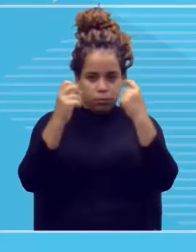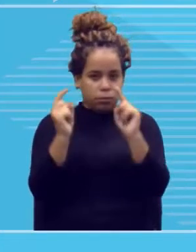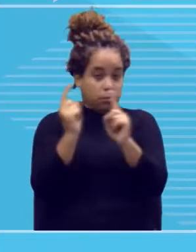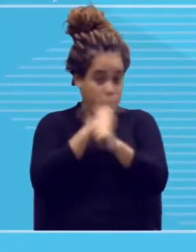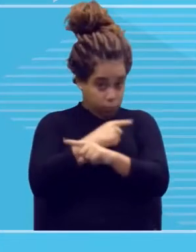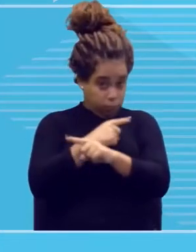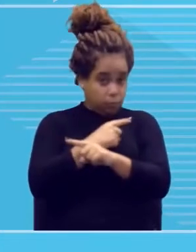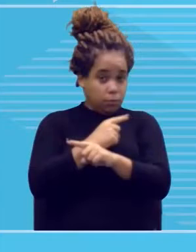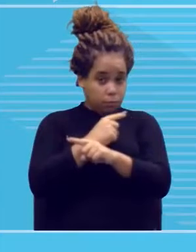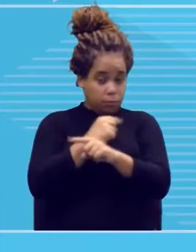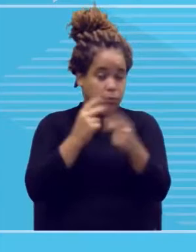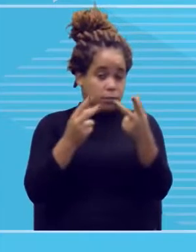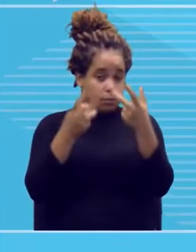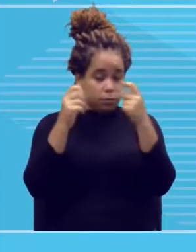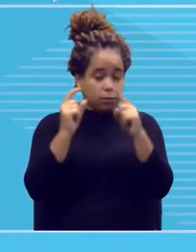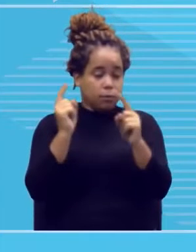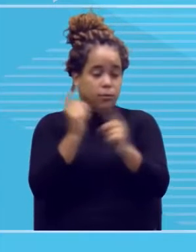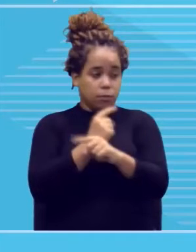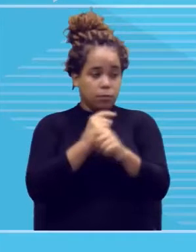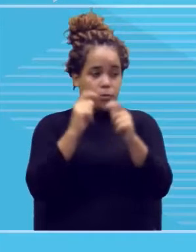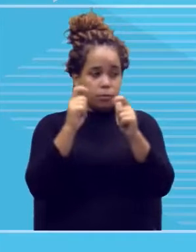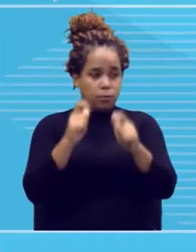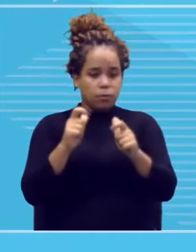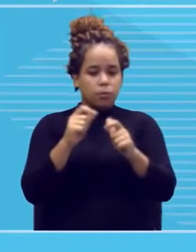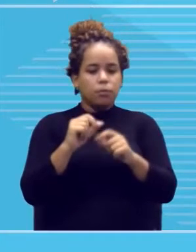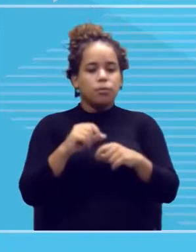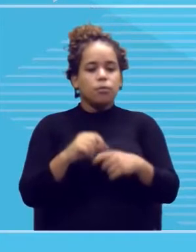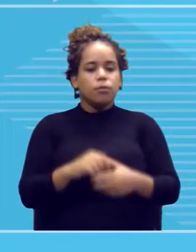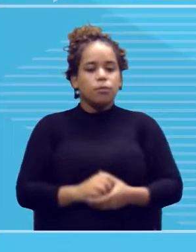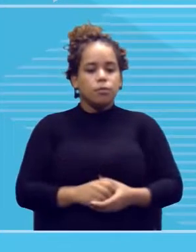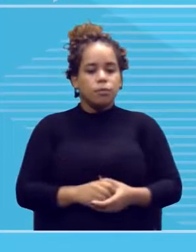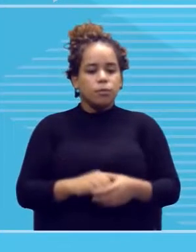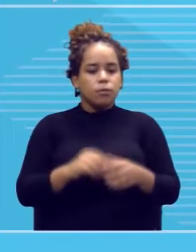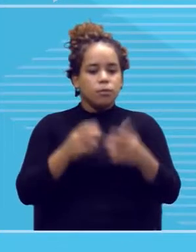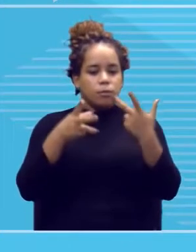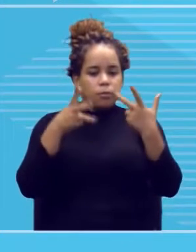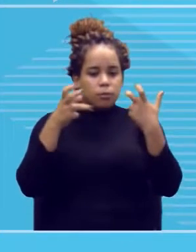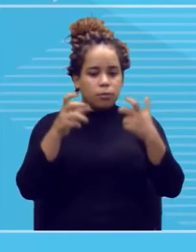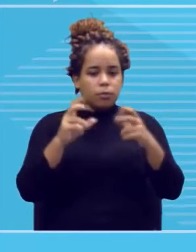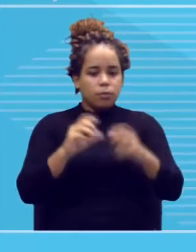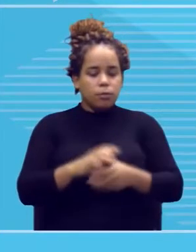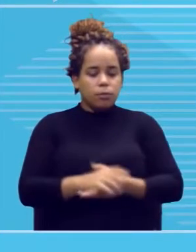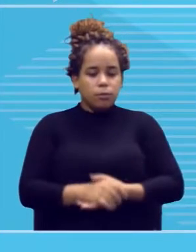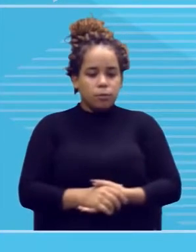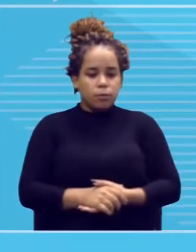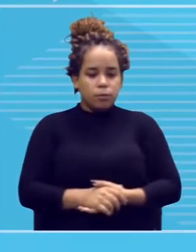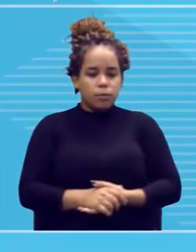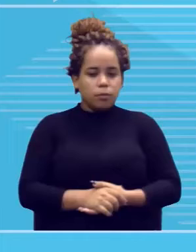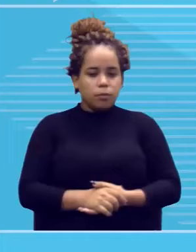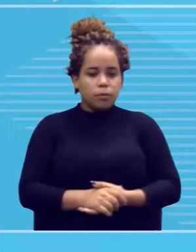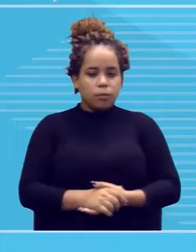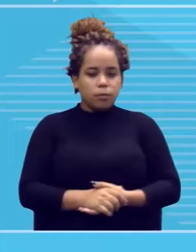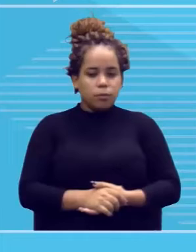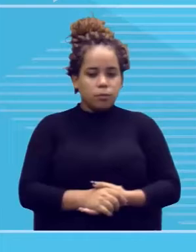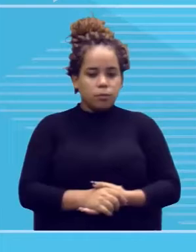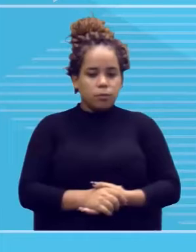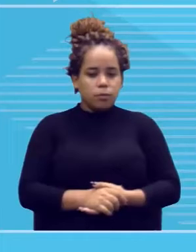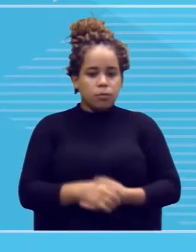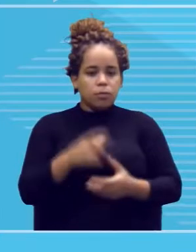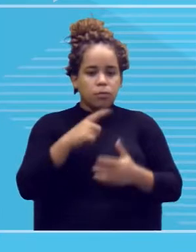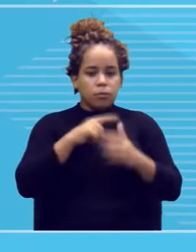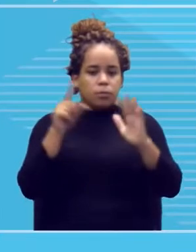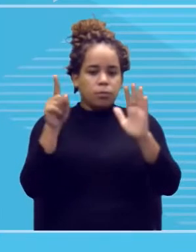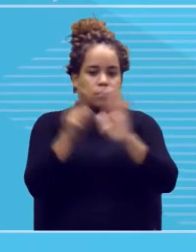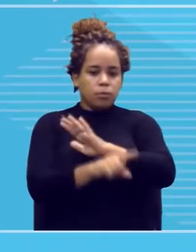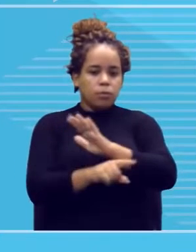percebe que foi trocado de lugar Pois é foi trocado de lugar beleza olha aqui a